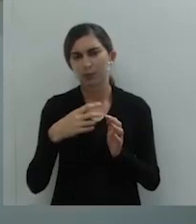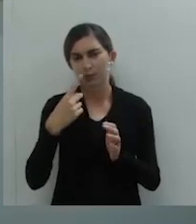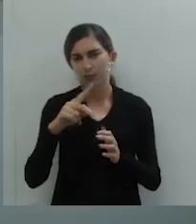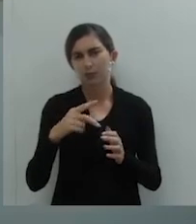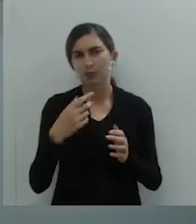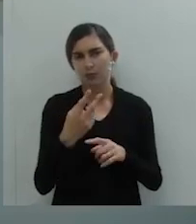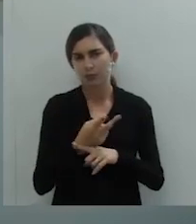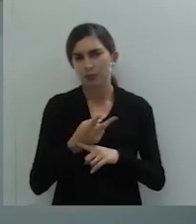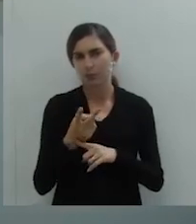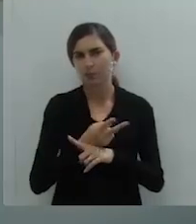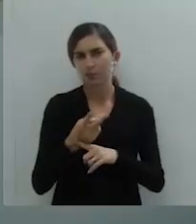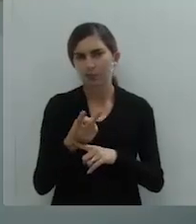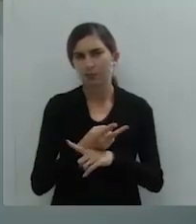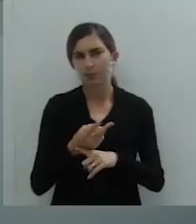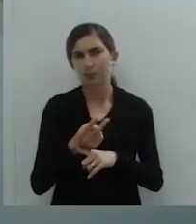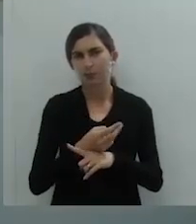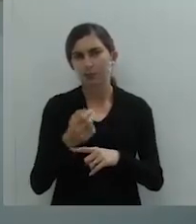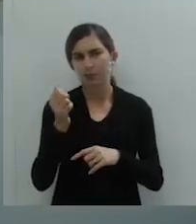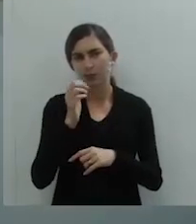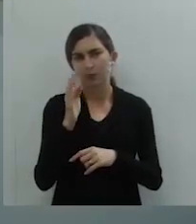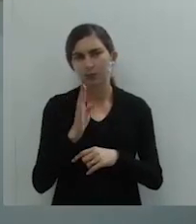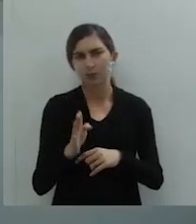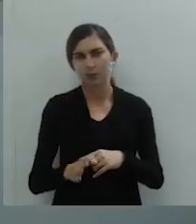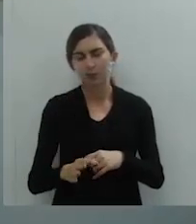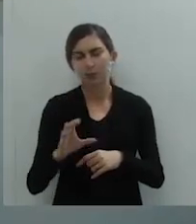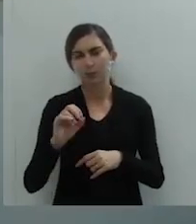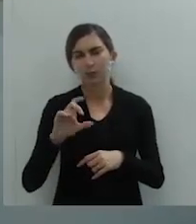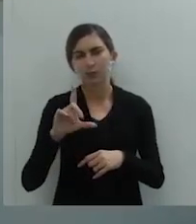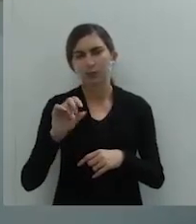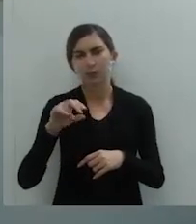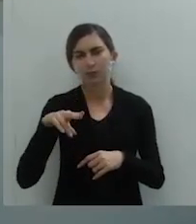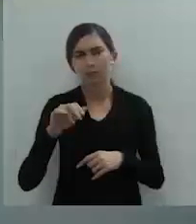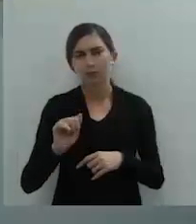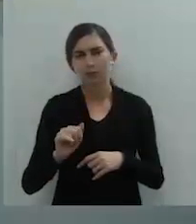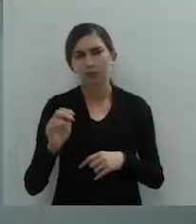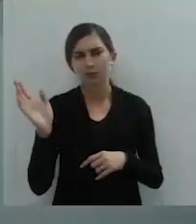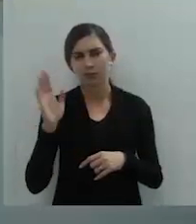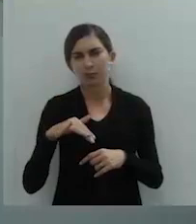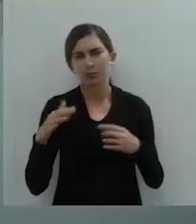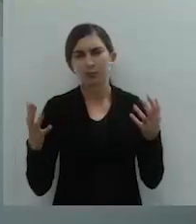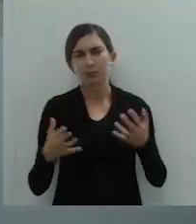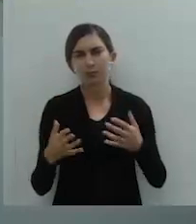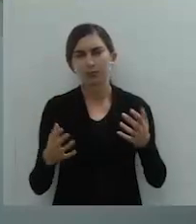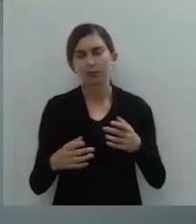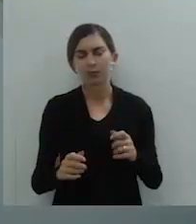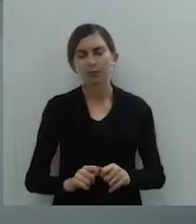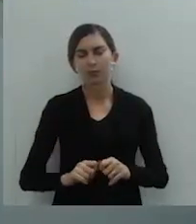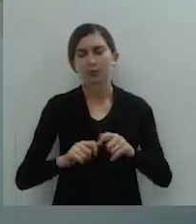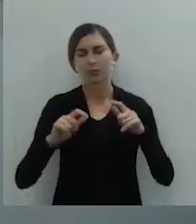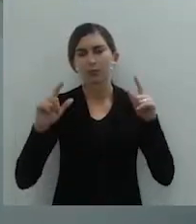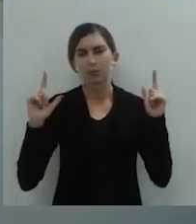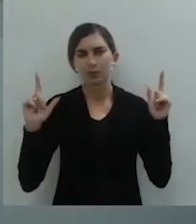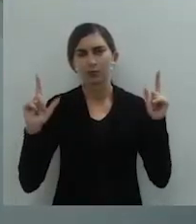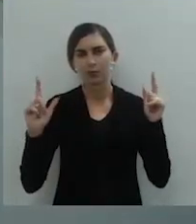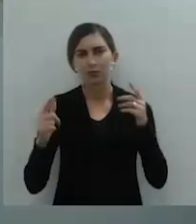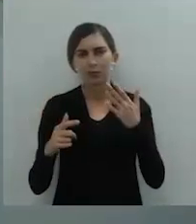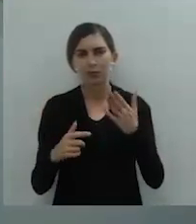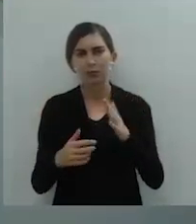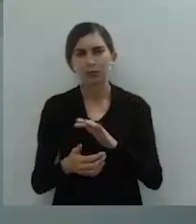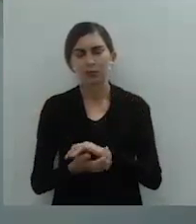dessa exploração do Brasil colônia. Vamos agora para a próxima imagem.